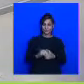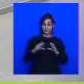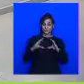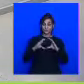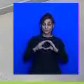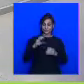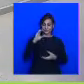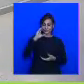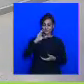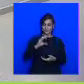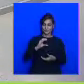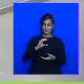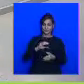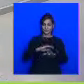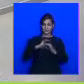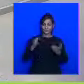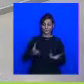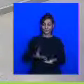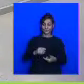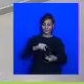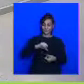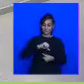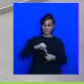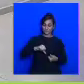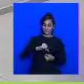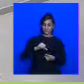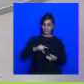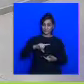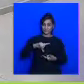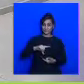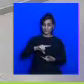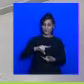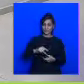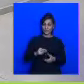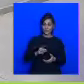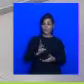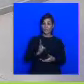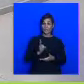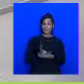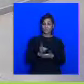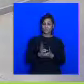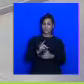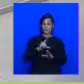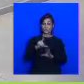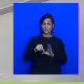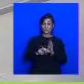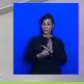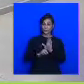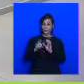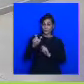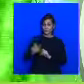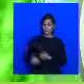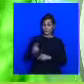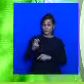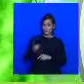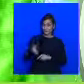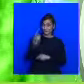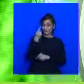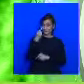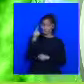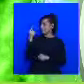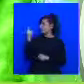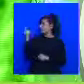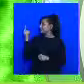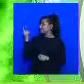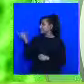Bola no suporte. O globo sendo identificado, hora de sortearmos o número correspondente à coluna número 5. Bola